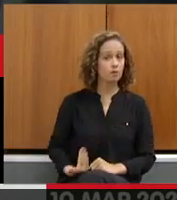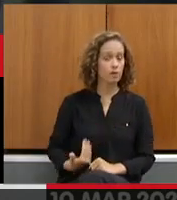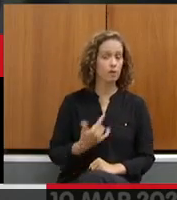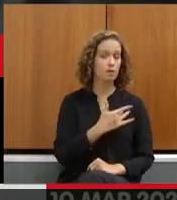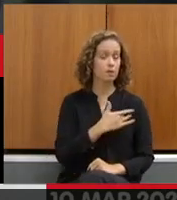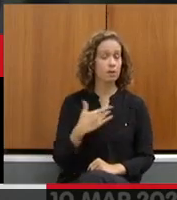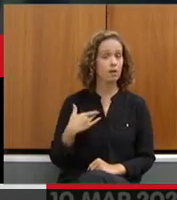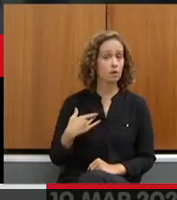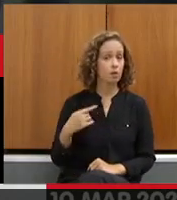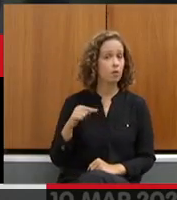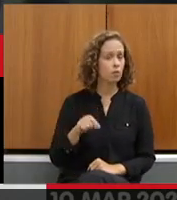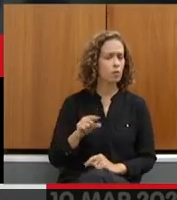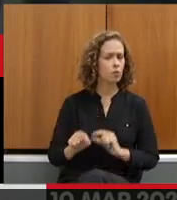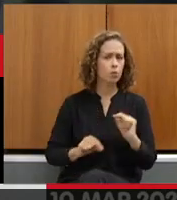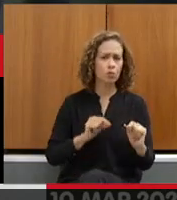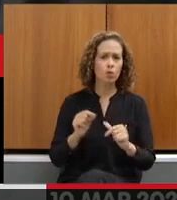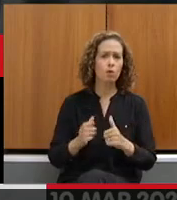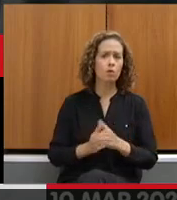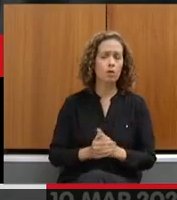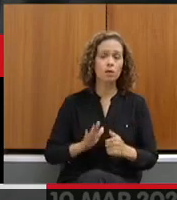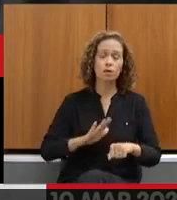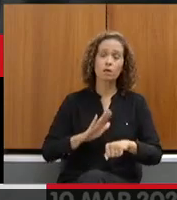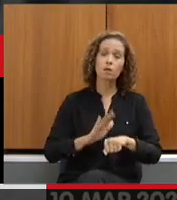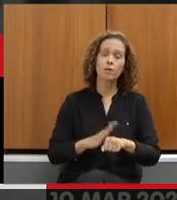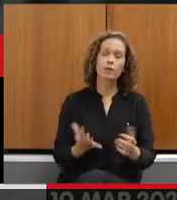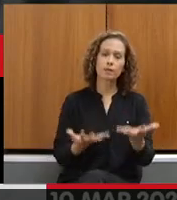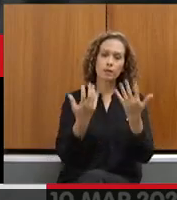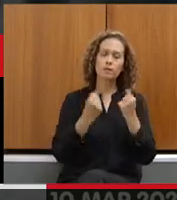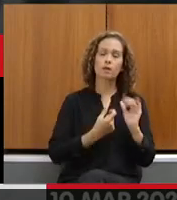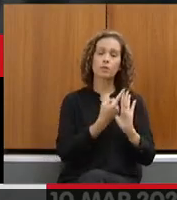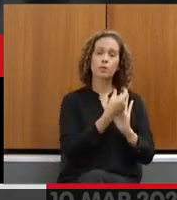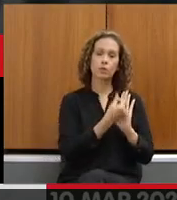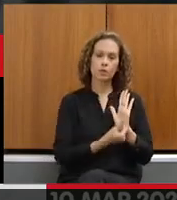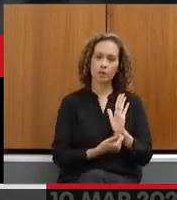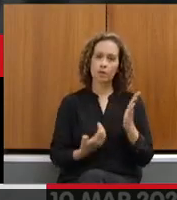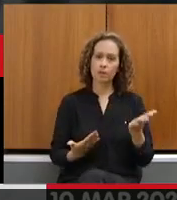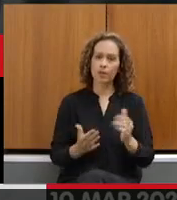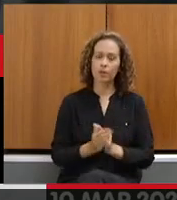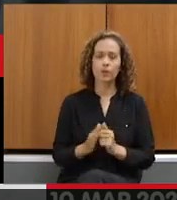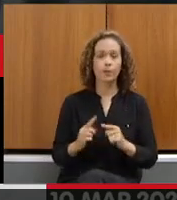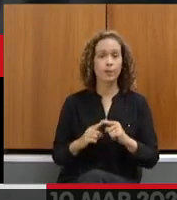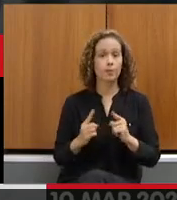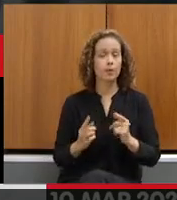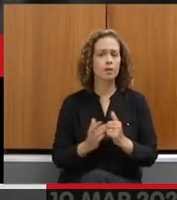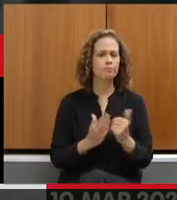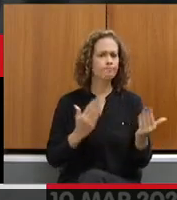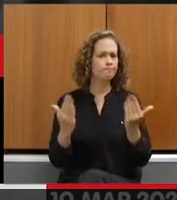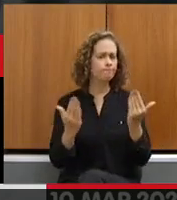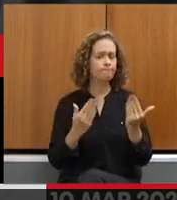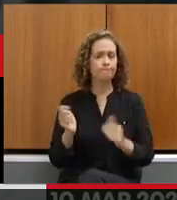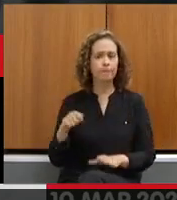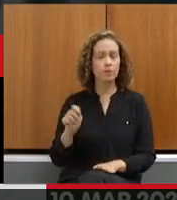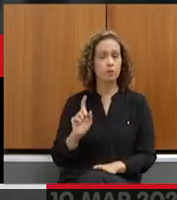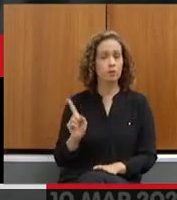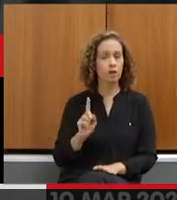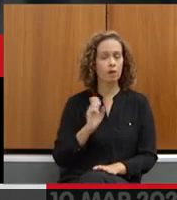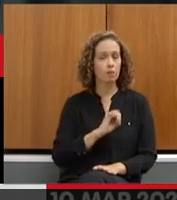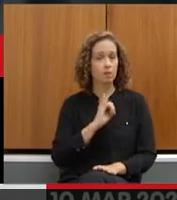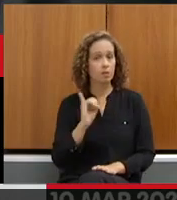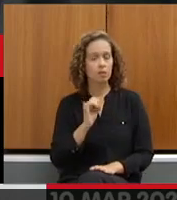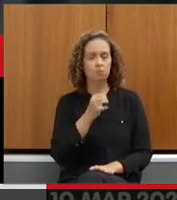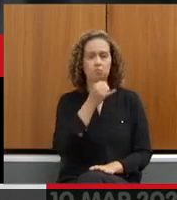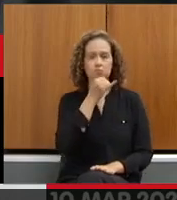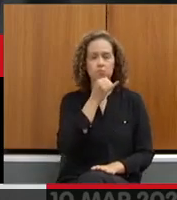saúde é o a pasta que mais recebe orçamento de longe não dá nem para comparar se nós tirarmos O que